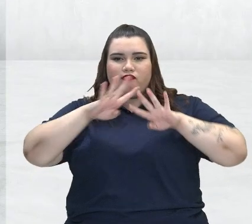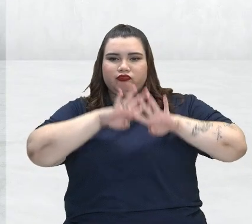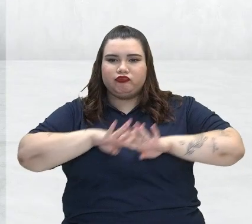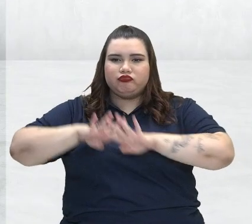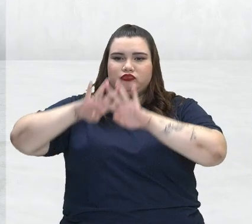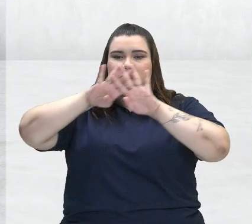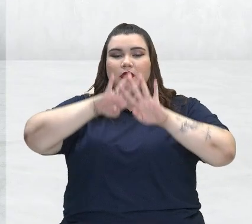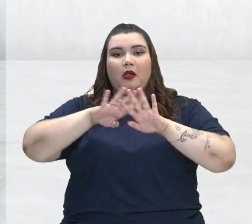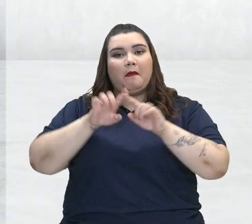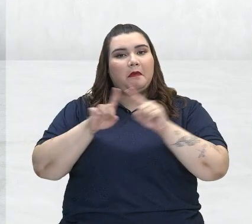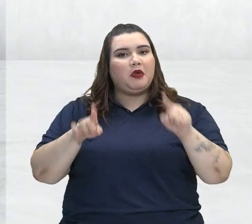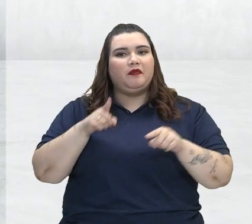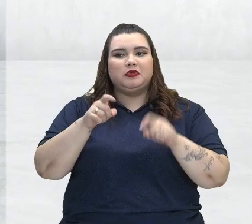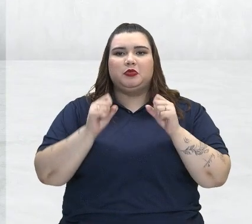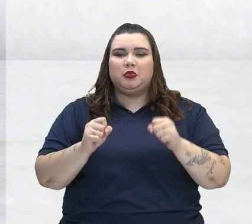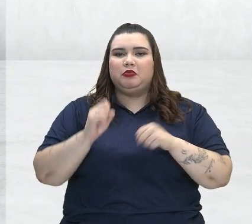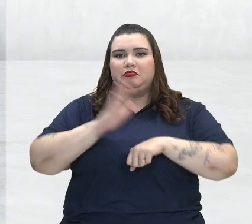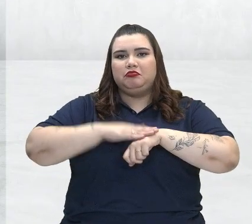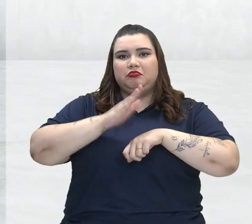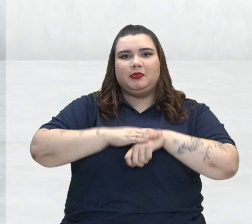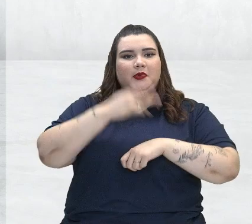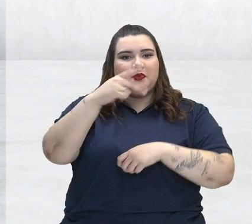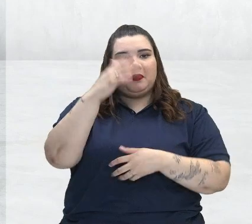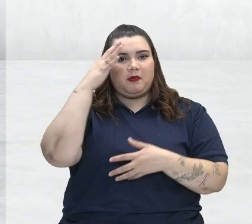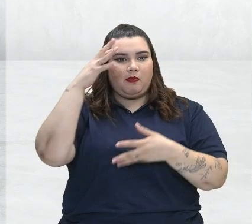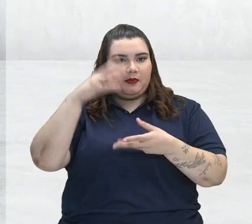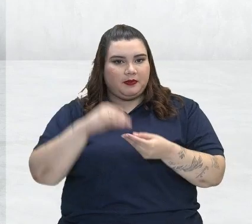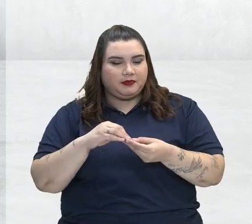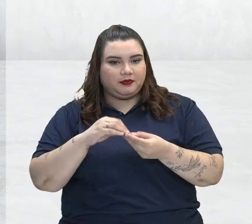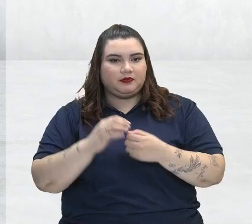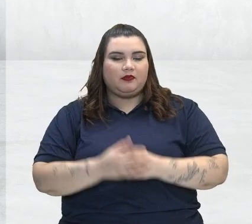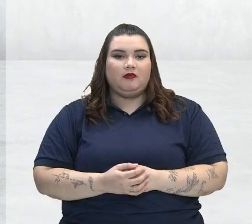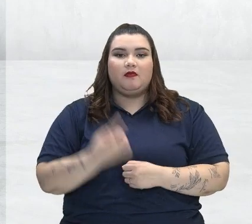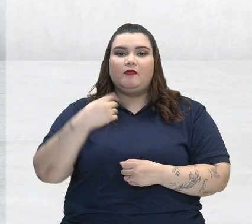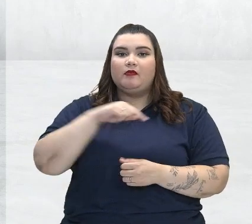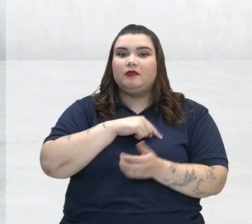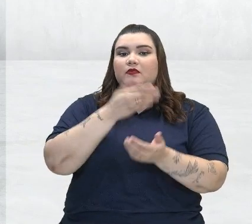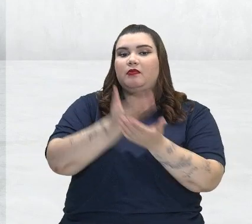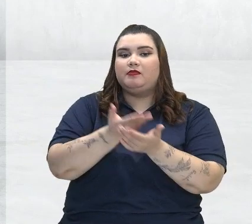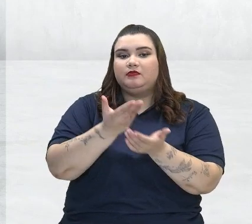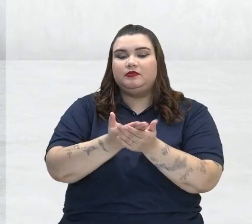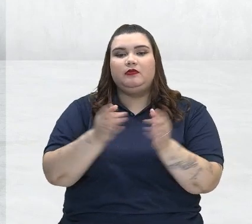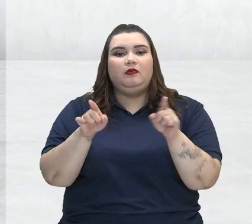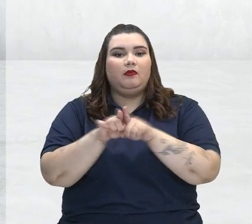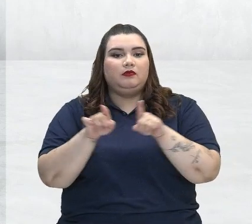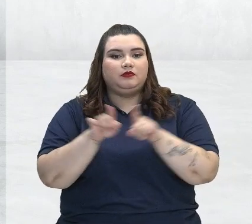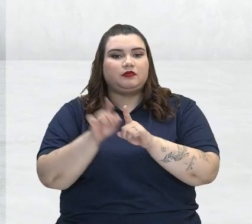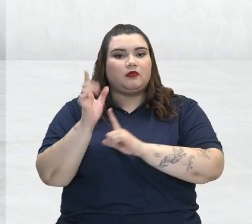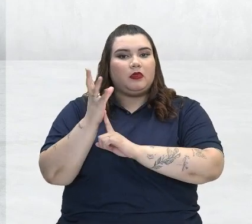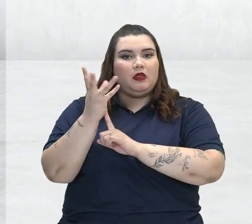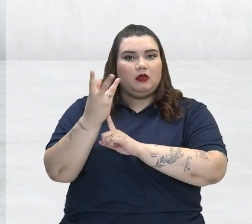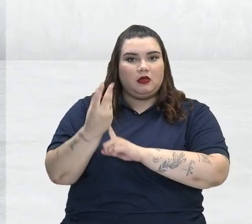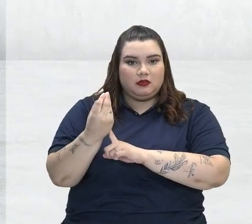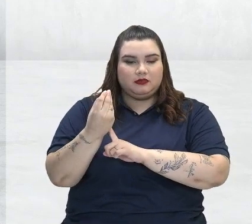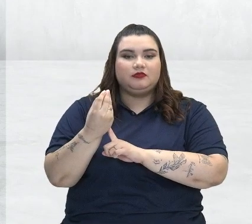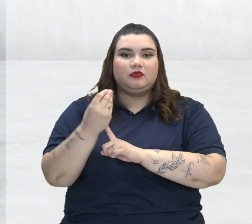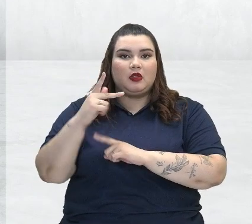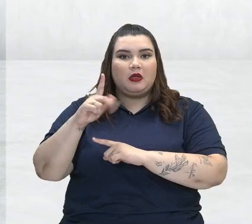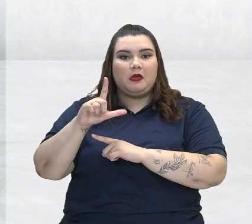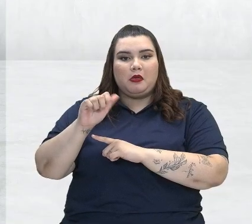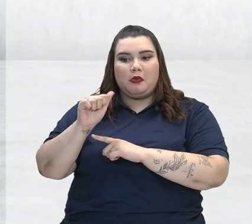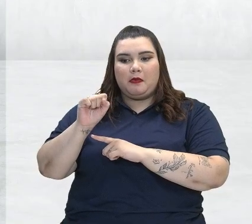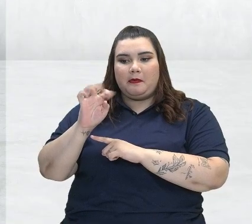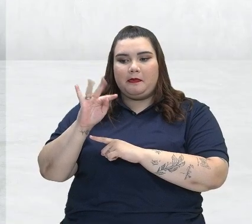Mas aí você também pode dar a sua interpretação. E nós falamos também a partir das artes plásticas, né, das